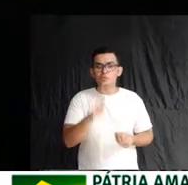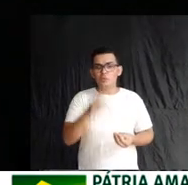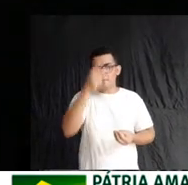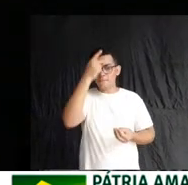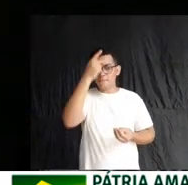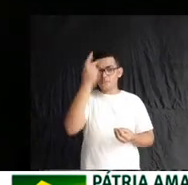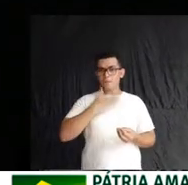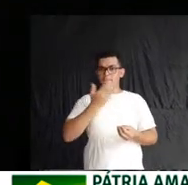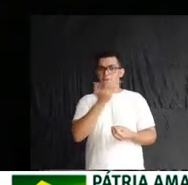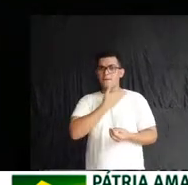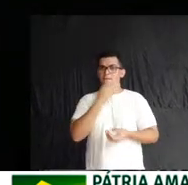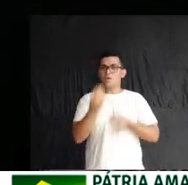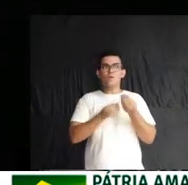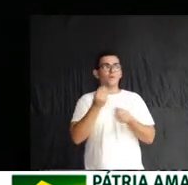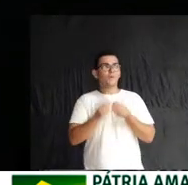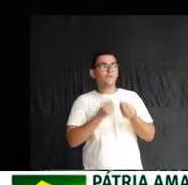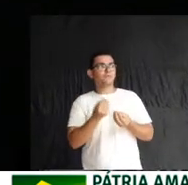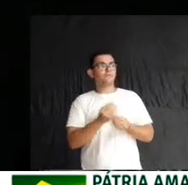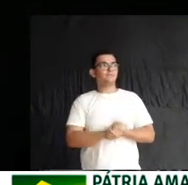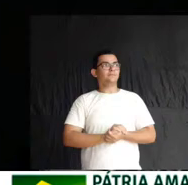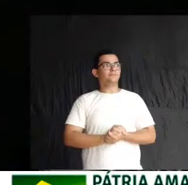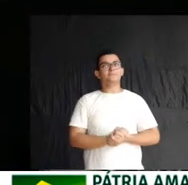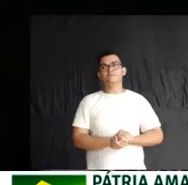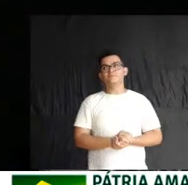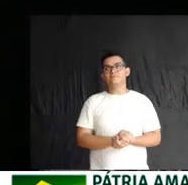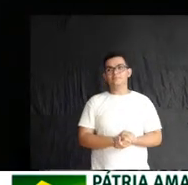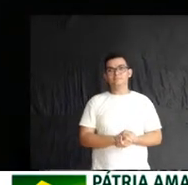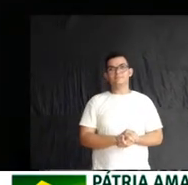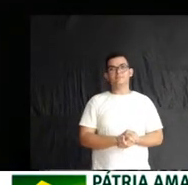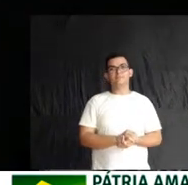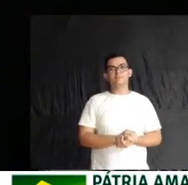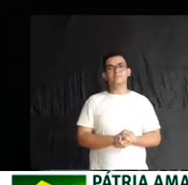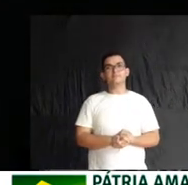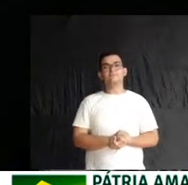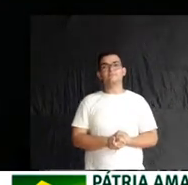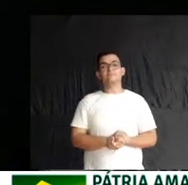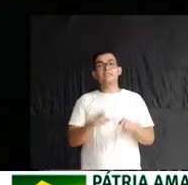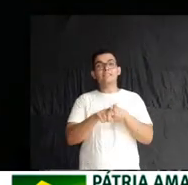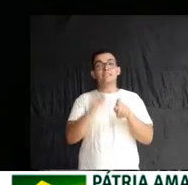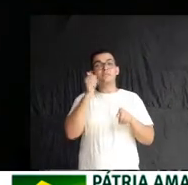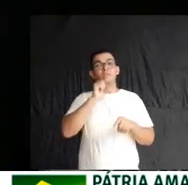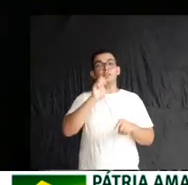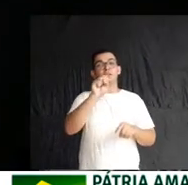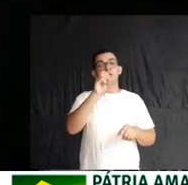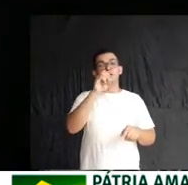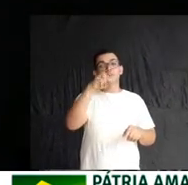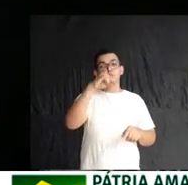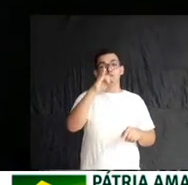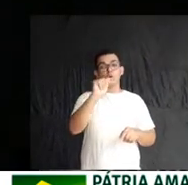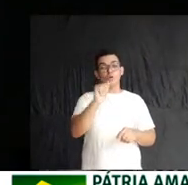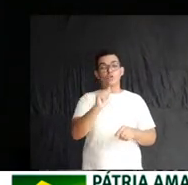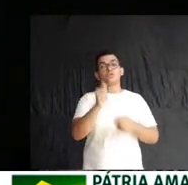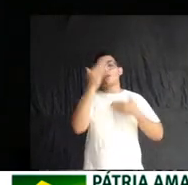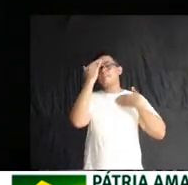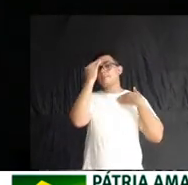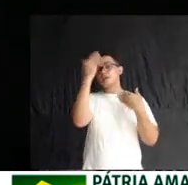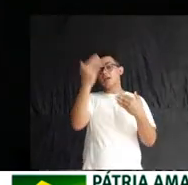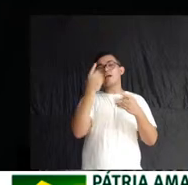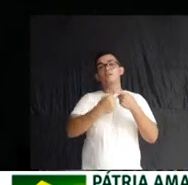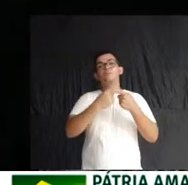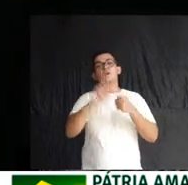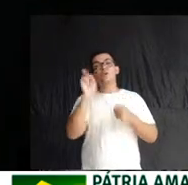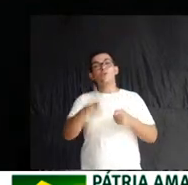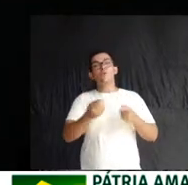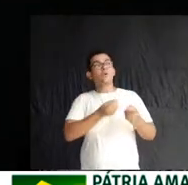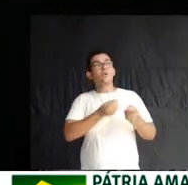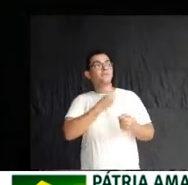Cara, depois a gente acerta aquele cachê lá, viu, pessoal? A Sônia Regina da Silva, obrigada por estar na live. A minha